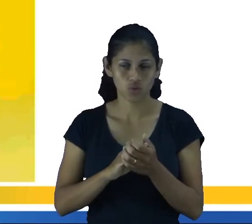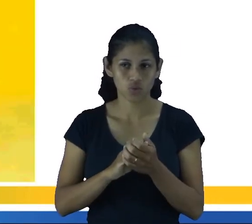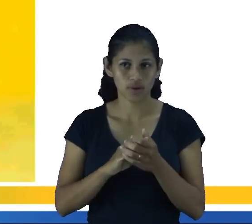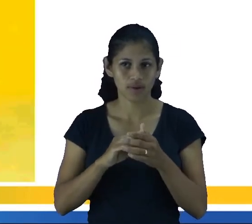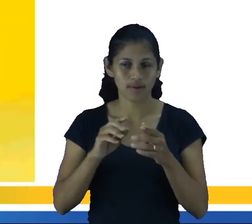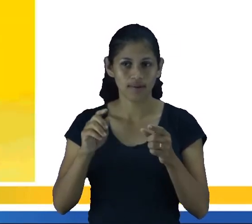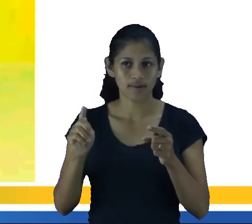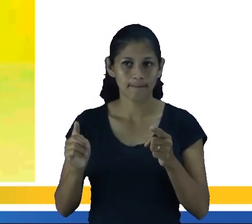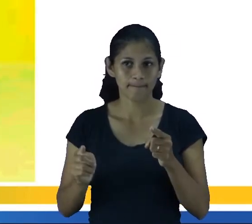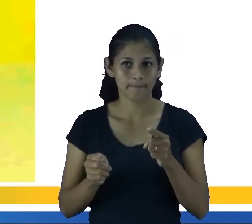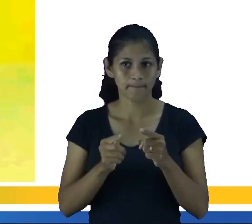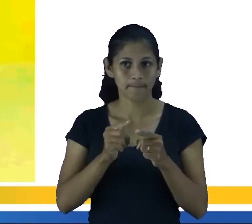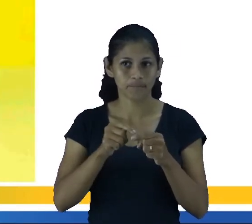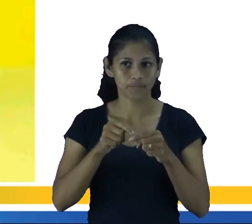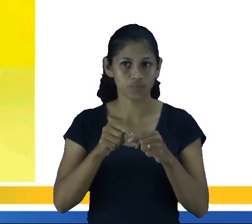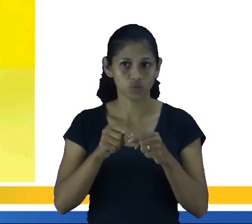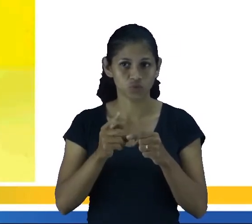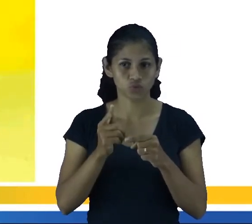ao sulfato aqui